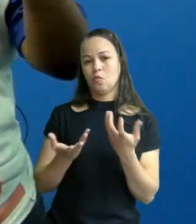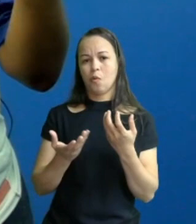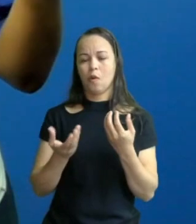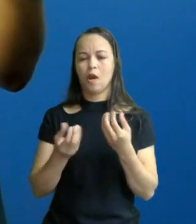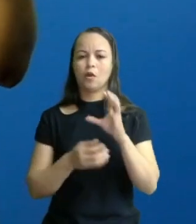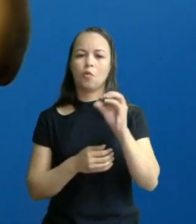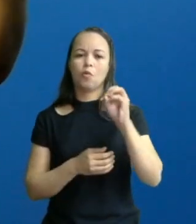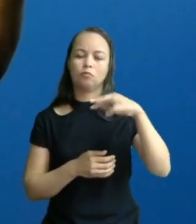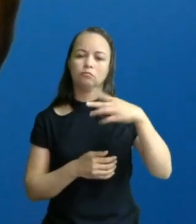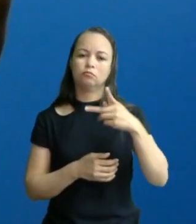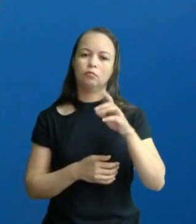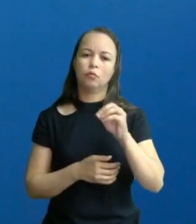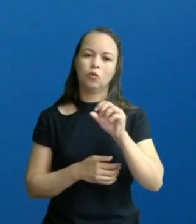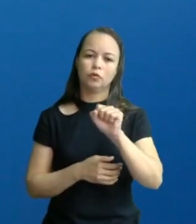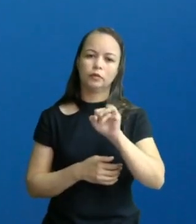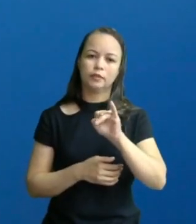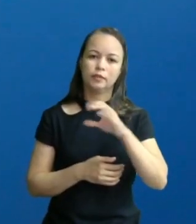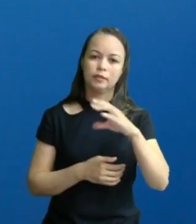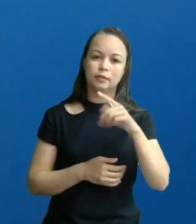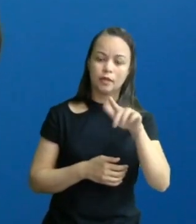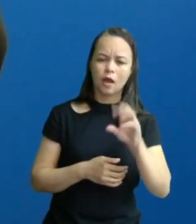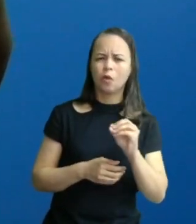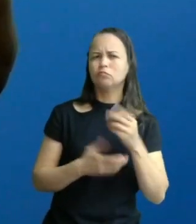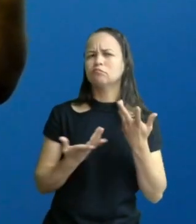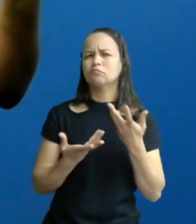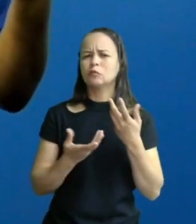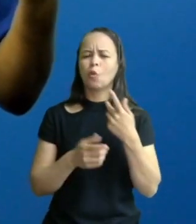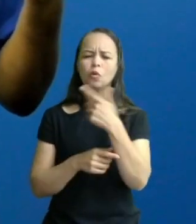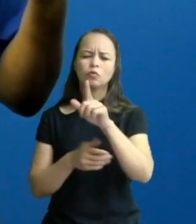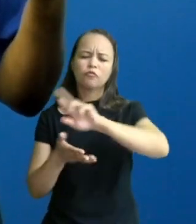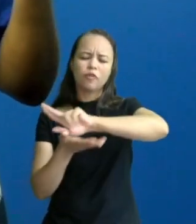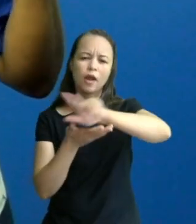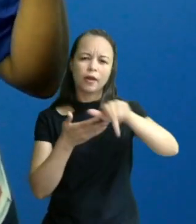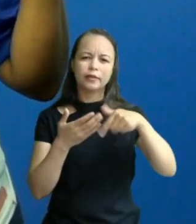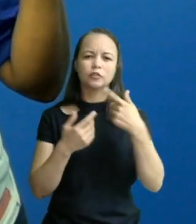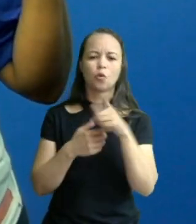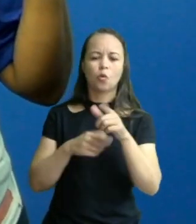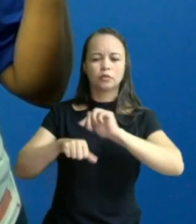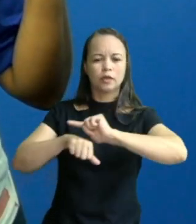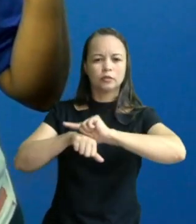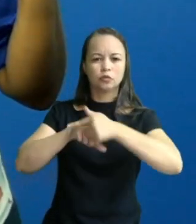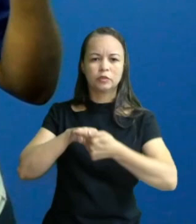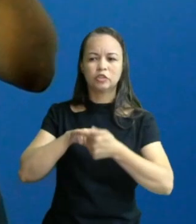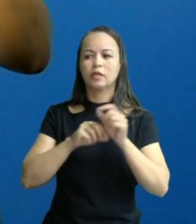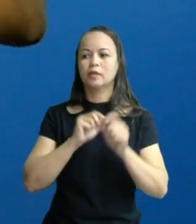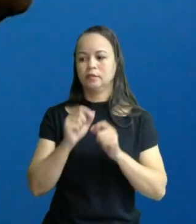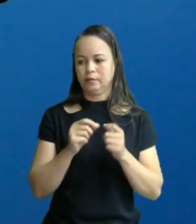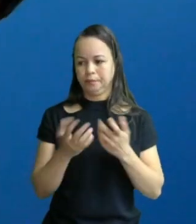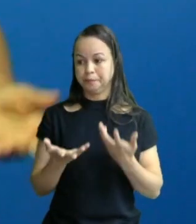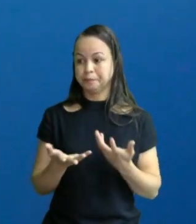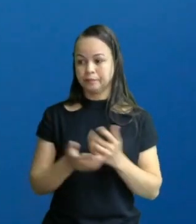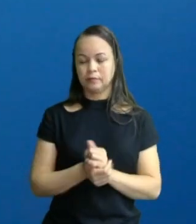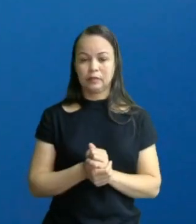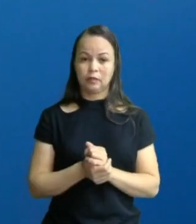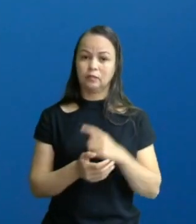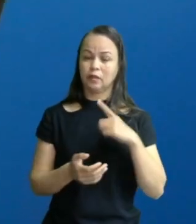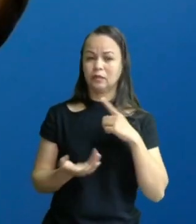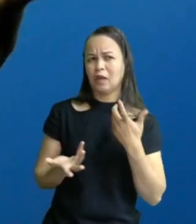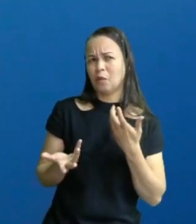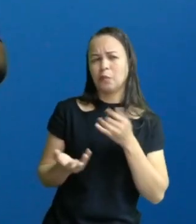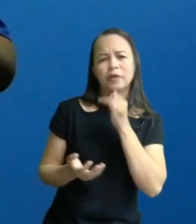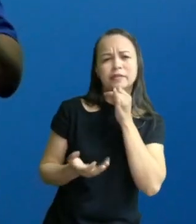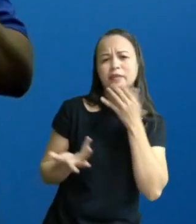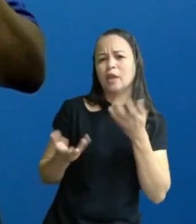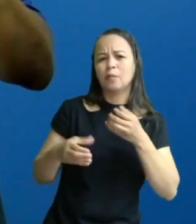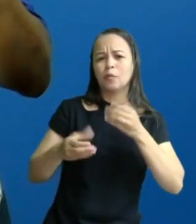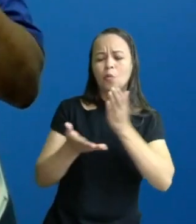Como outras substâncias. Se eu perguntar a vocês qual a composição de um bolo, por exemplo. Ah, tia, no bolo tem trigo, tem açúcar, tem